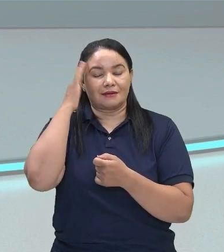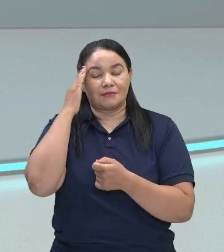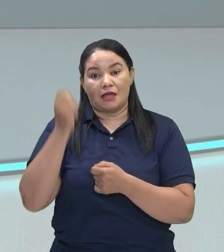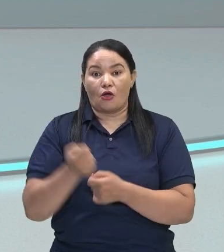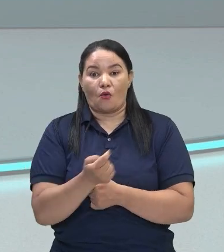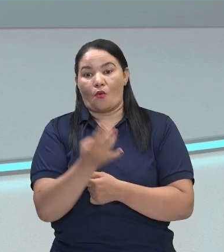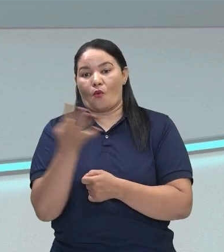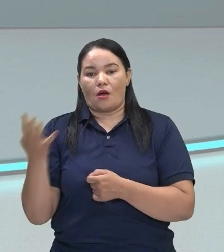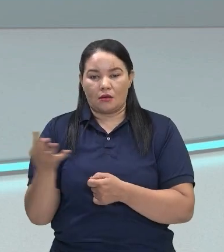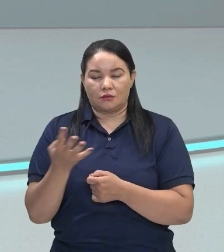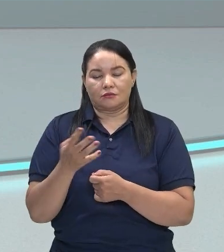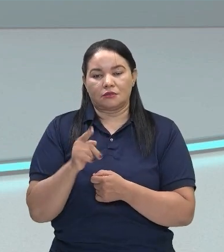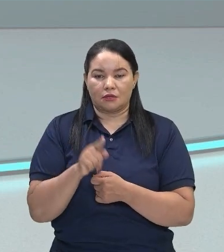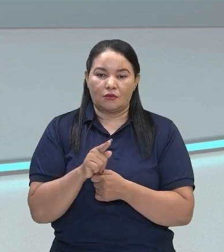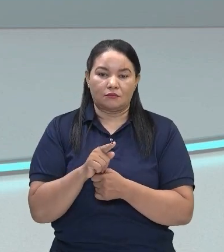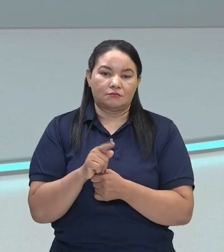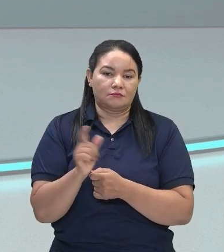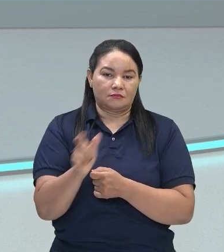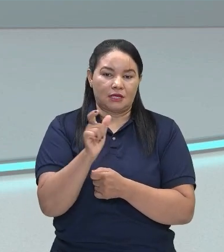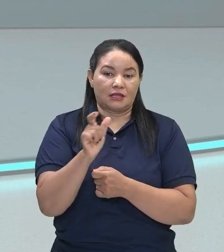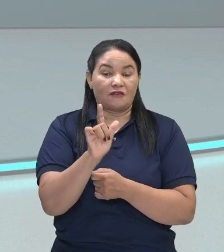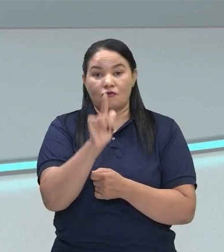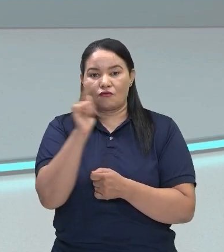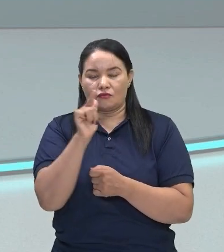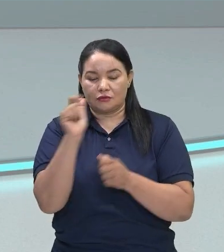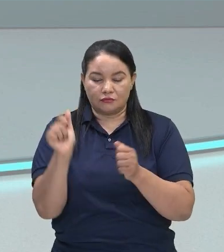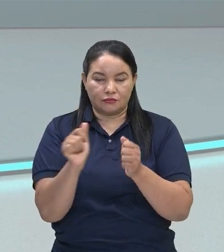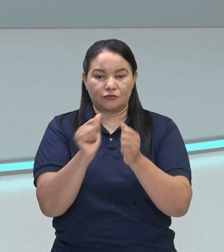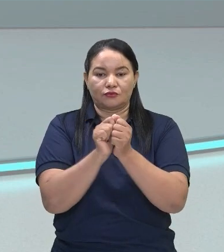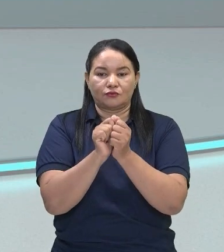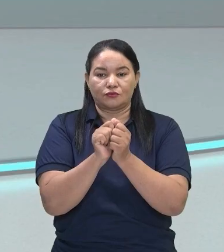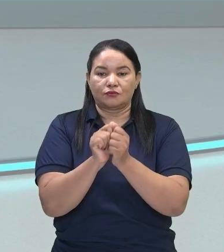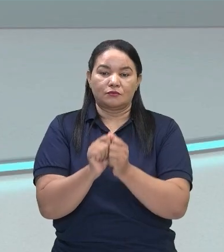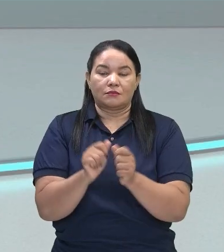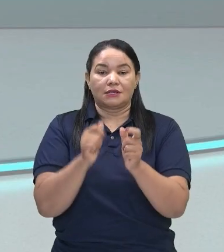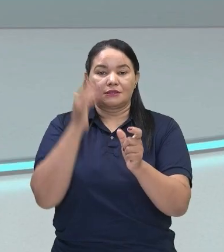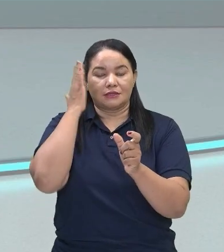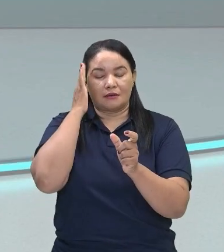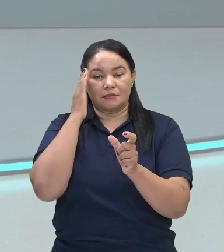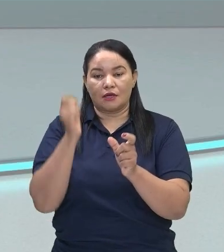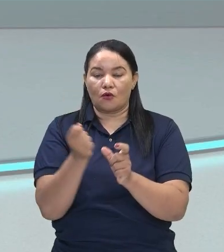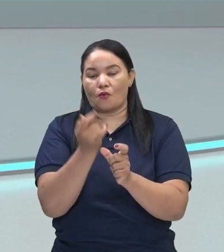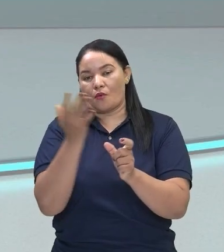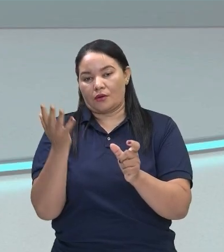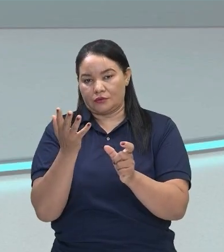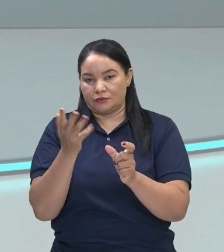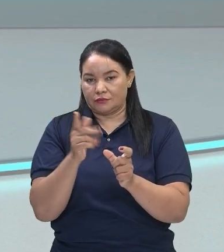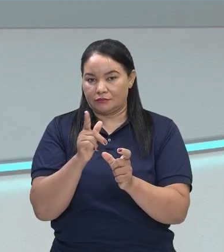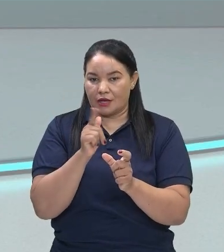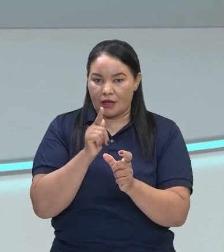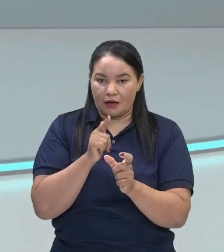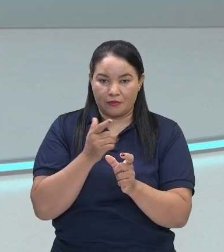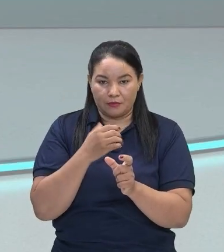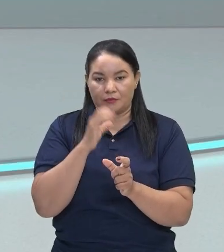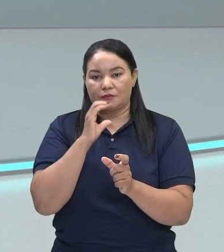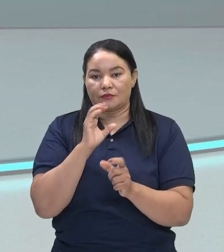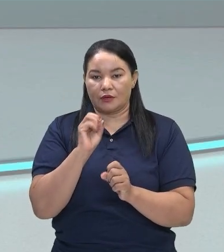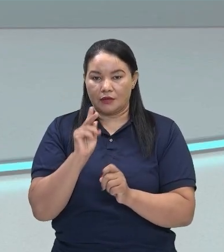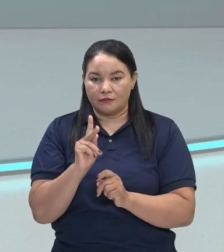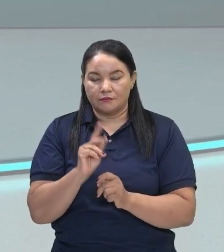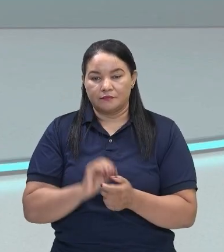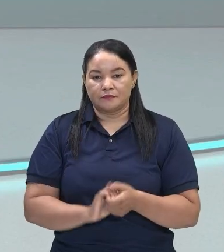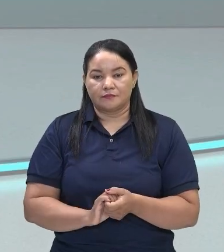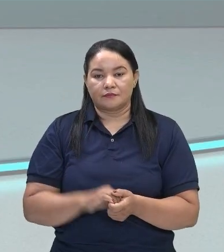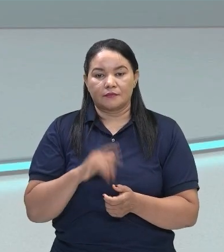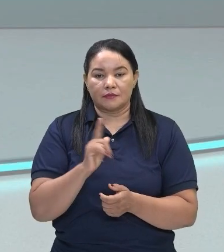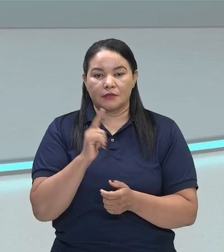estou recorrendo a um outro elemento para saber a quantidade desse líquido, tá bom? Mais exemplos aqui, olha só.